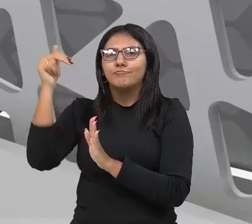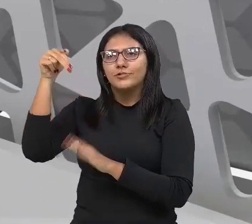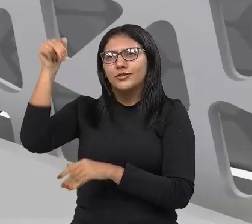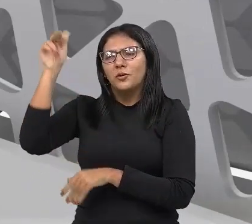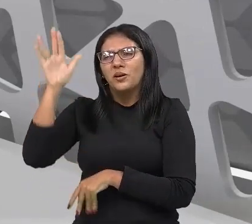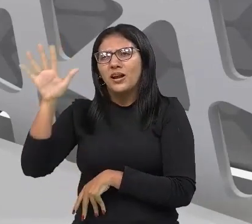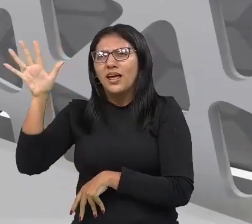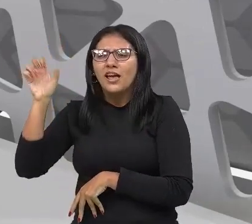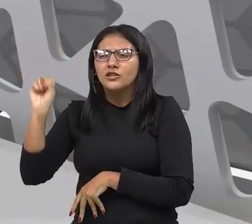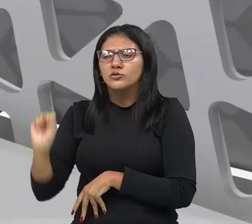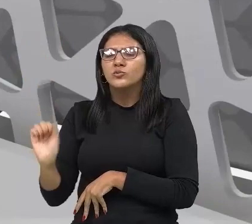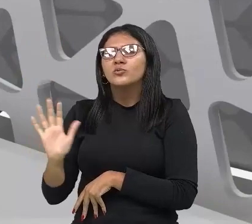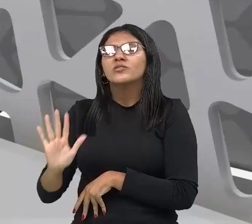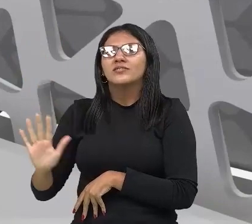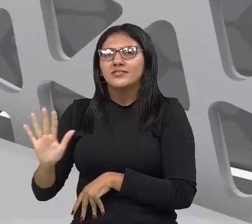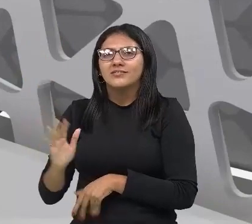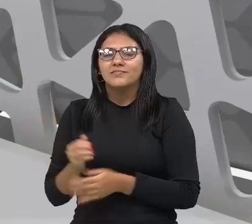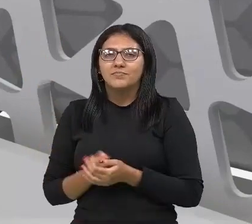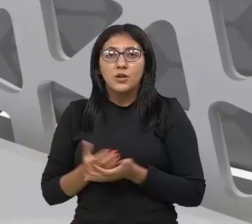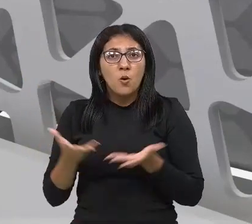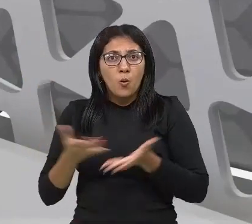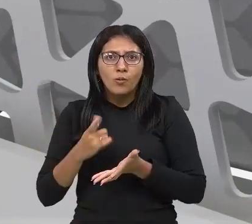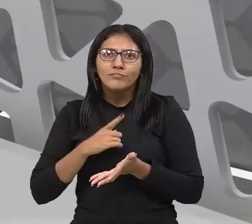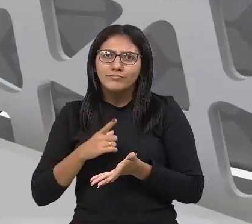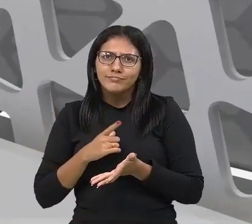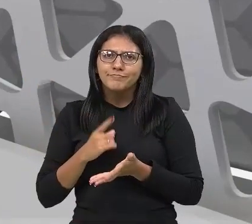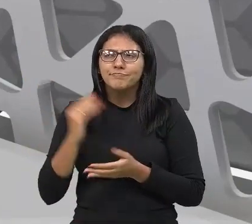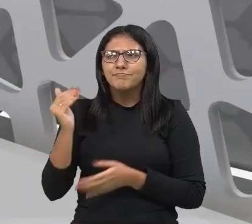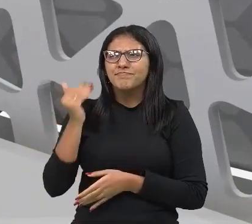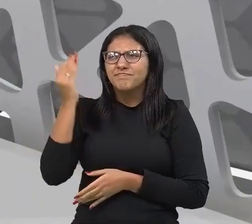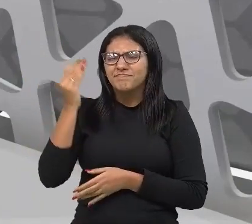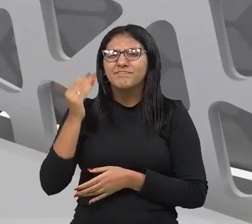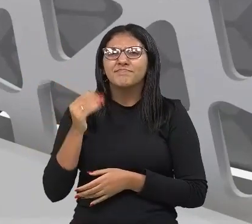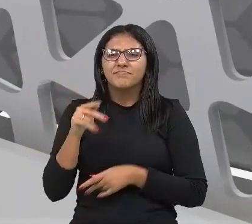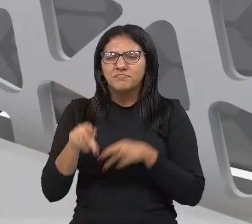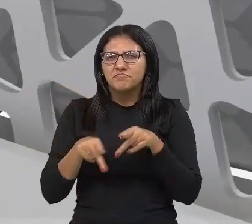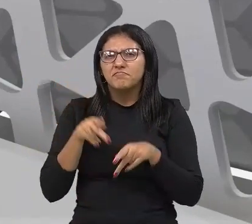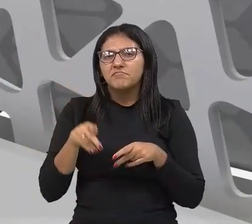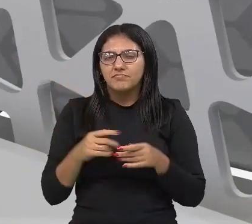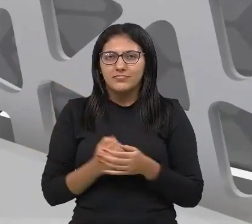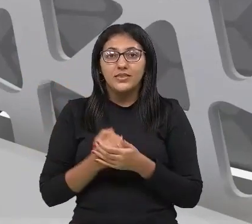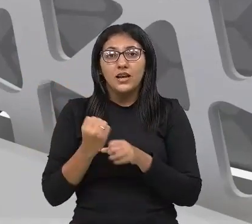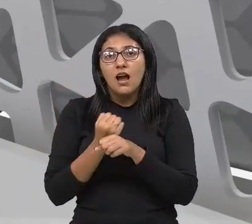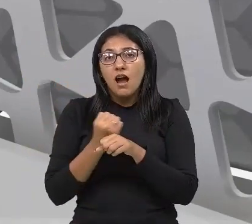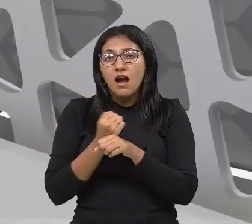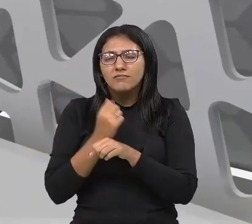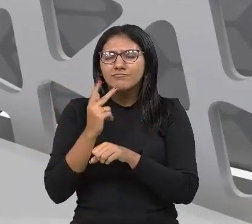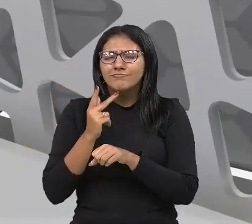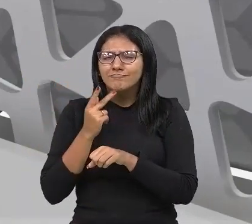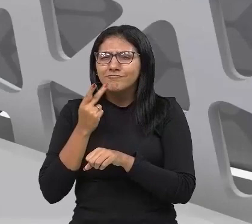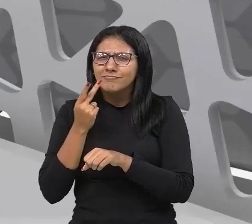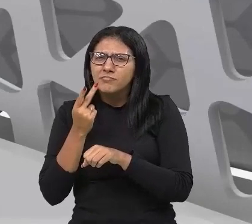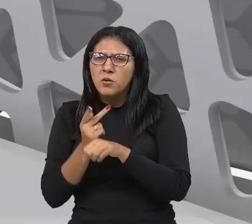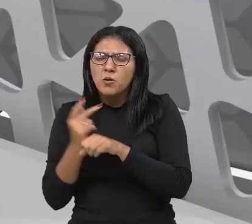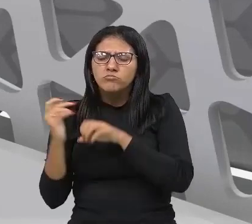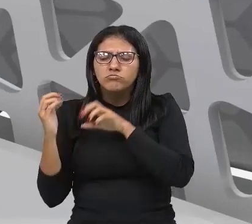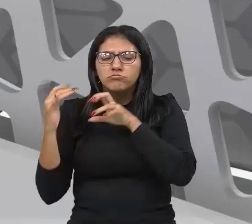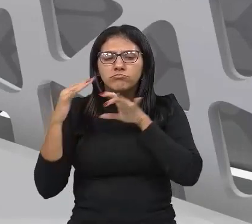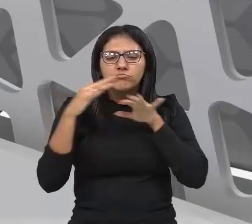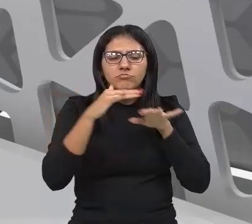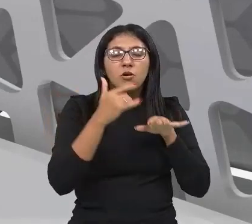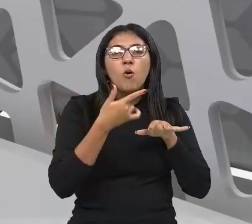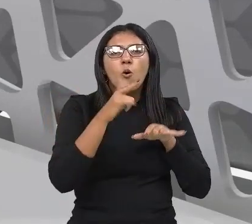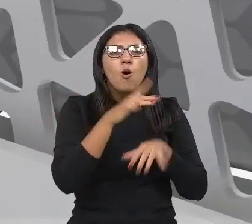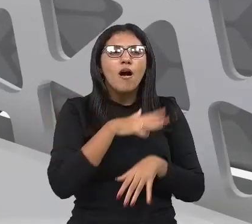de pessoas, ainda hoje, habitam no litoral. Com o passar dos anos, que começam a ir para o interior, que hoje a